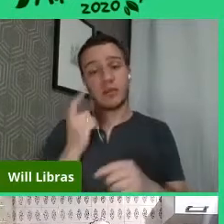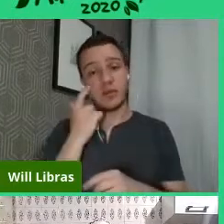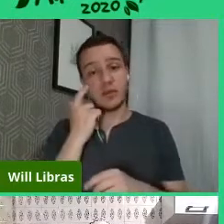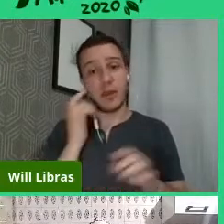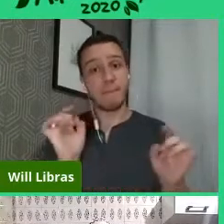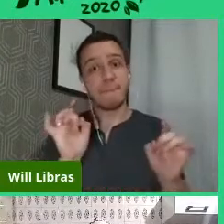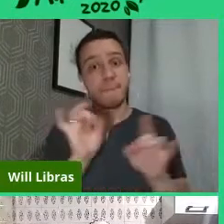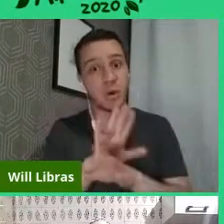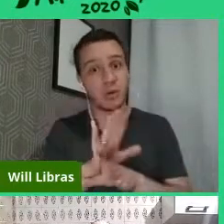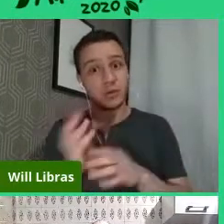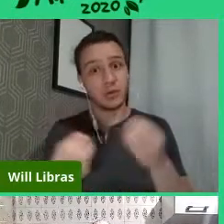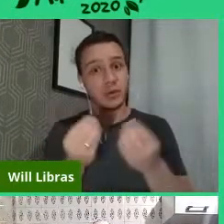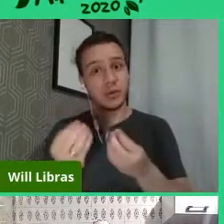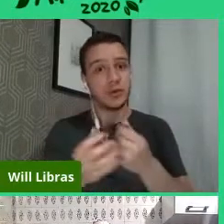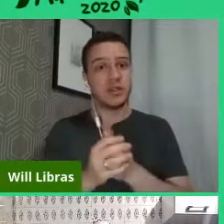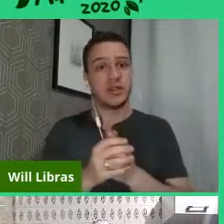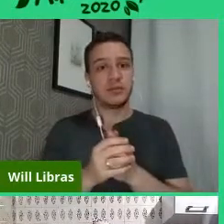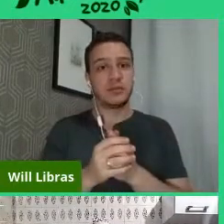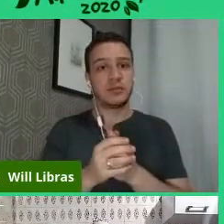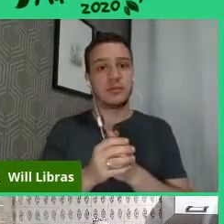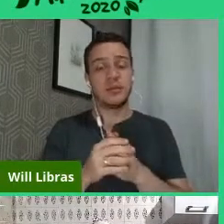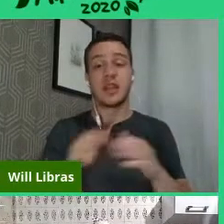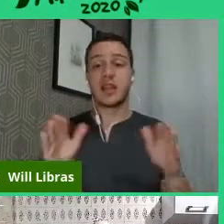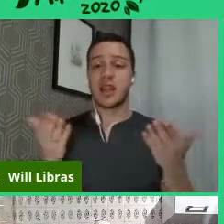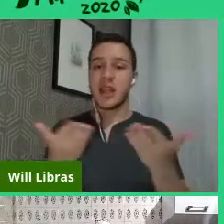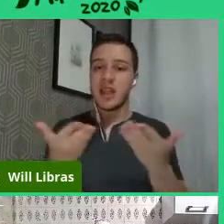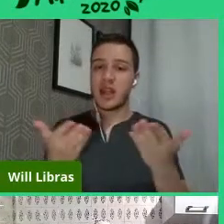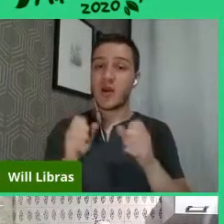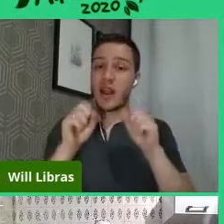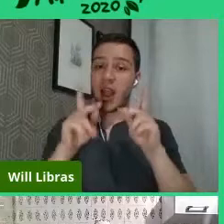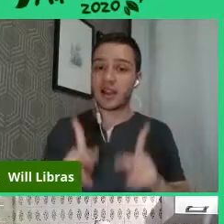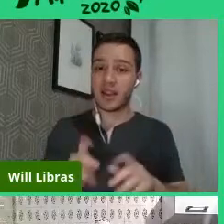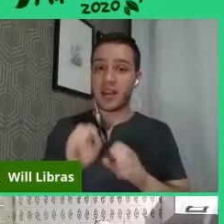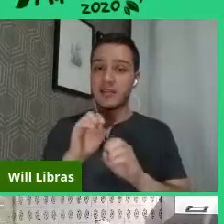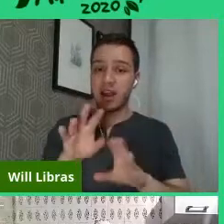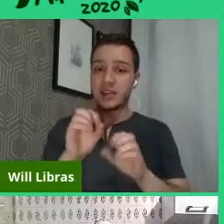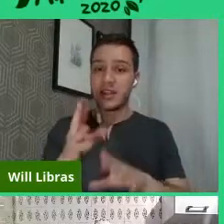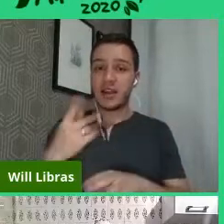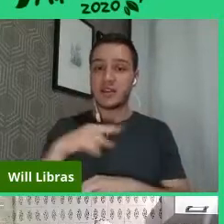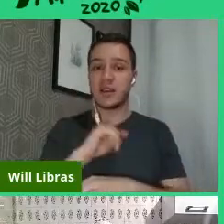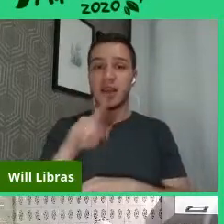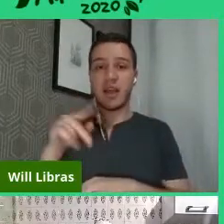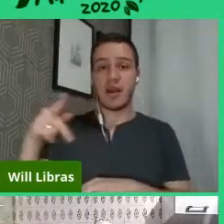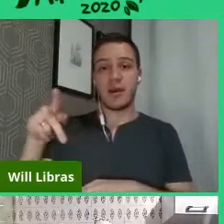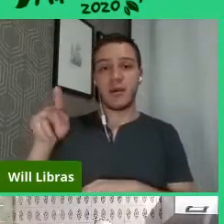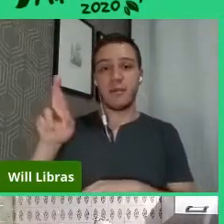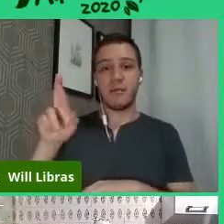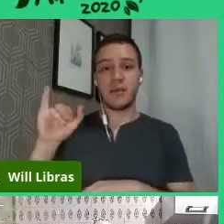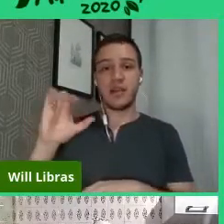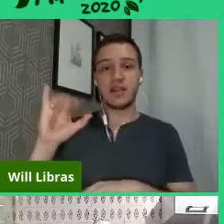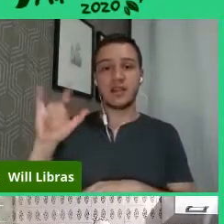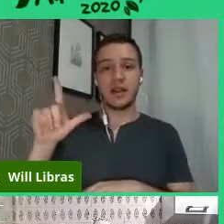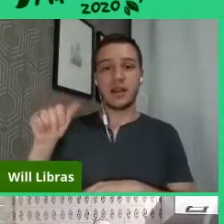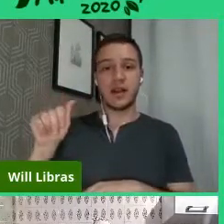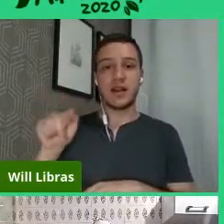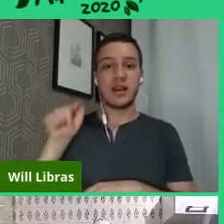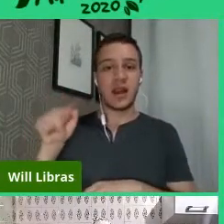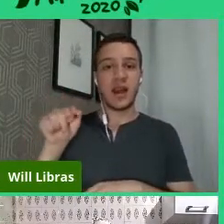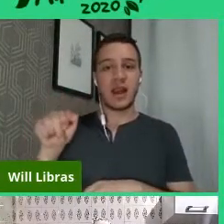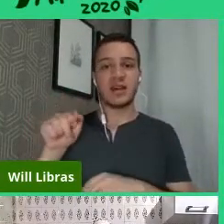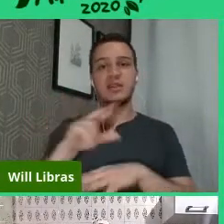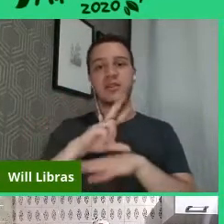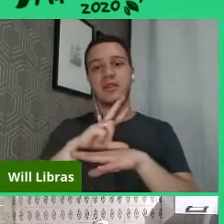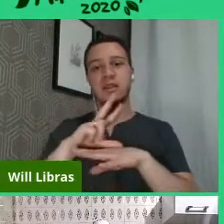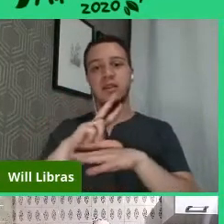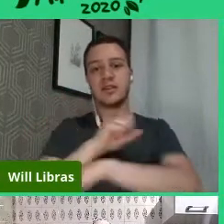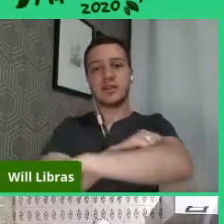como é que ficou. E agora, então, eu vou passar a palavra, então, para a Priscila, a minha colega do lado do Sesc Comunidade. Vai que é